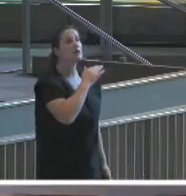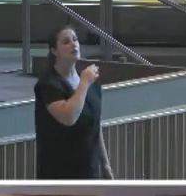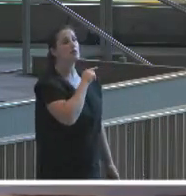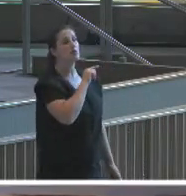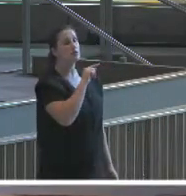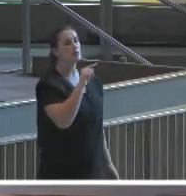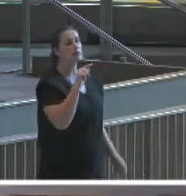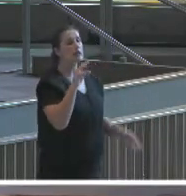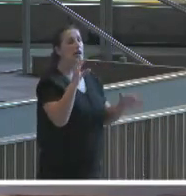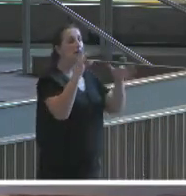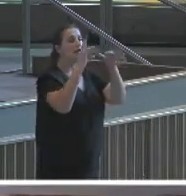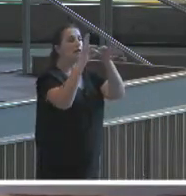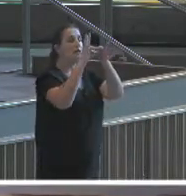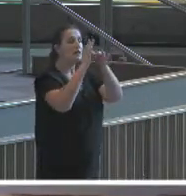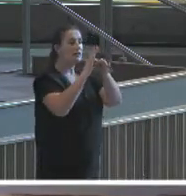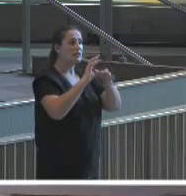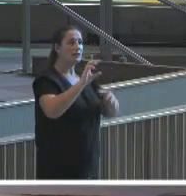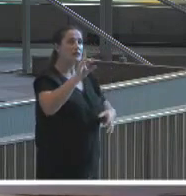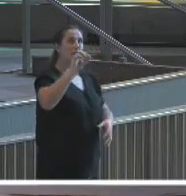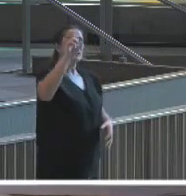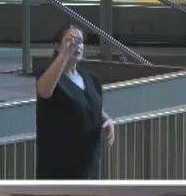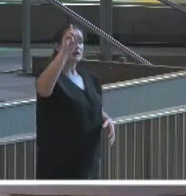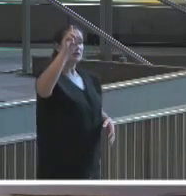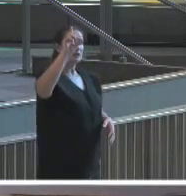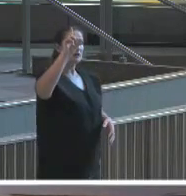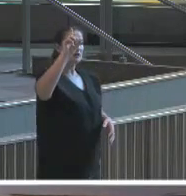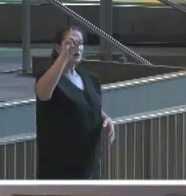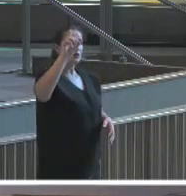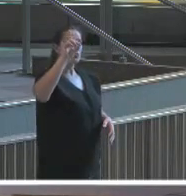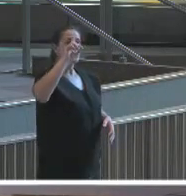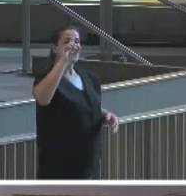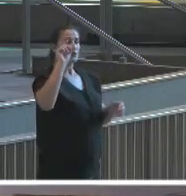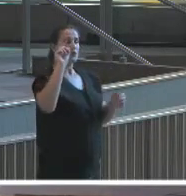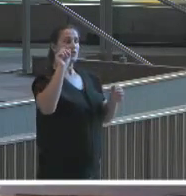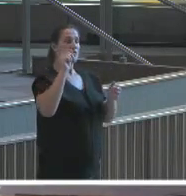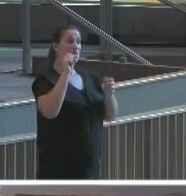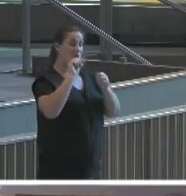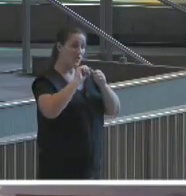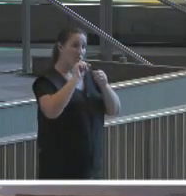a aliança que Deus firmou com o sangue de Jesus.